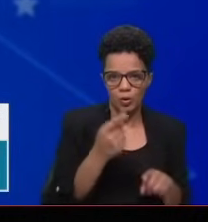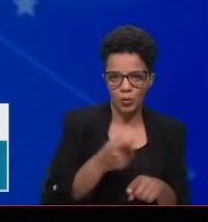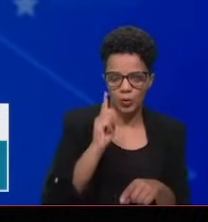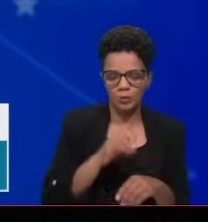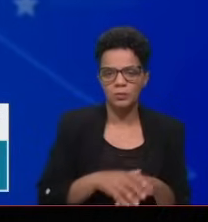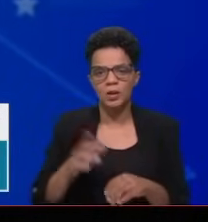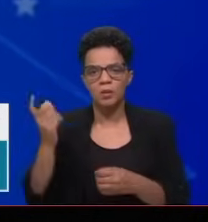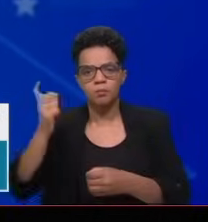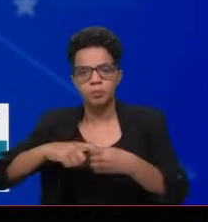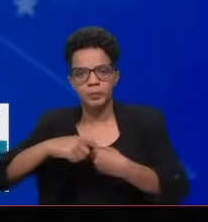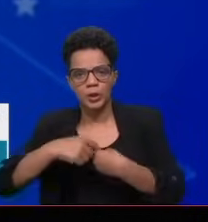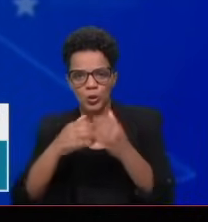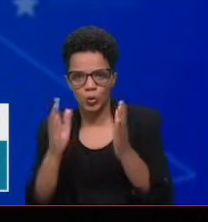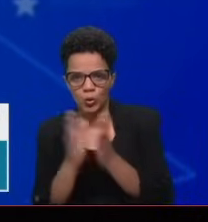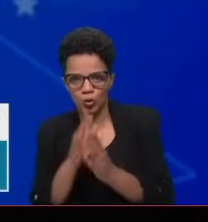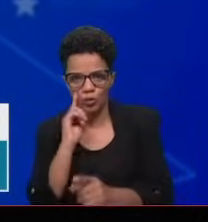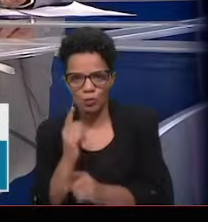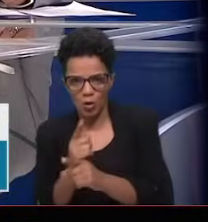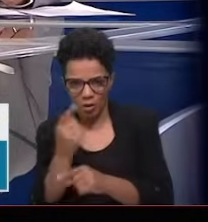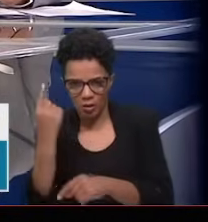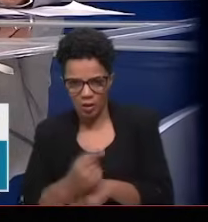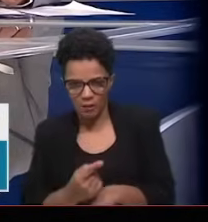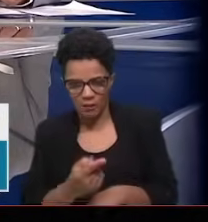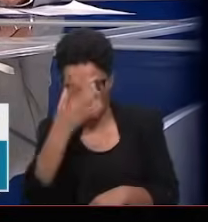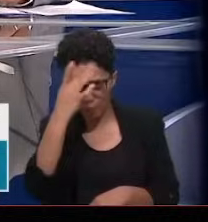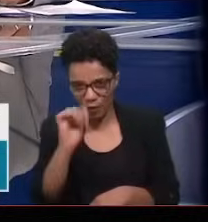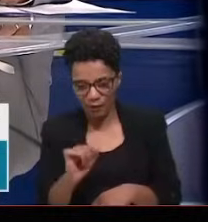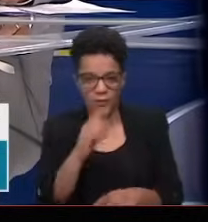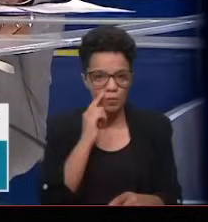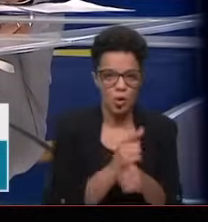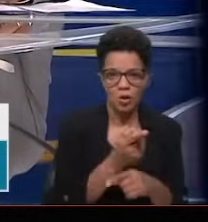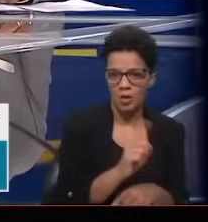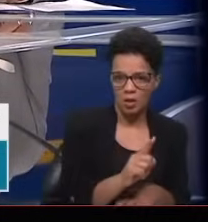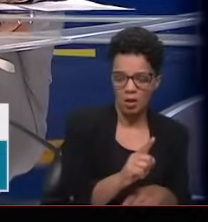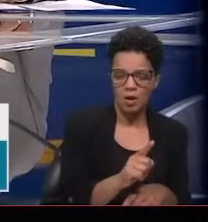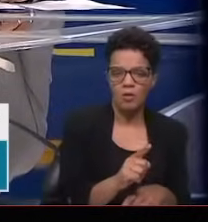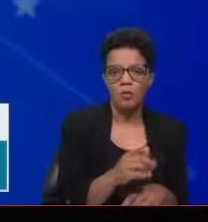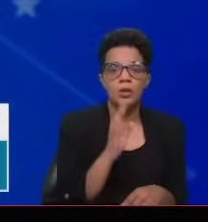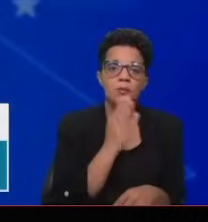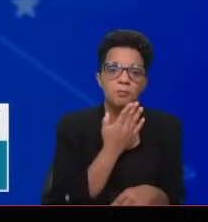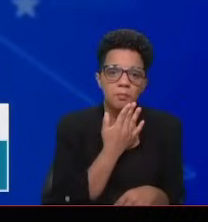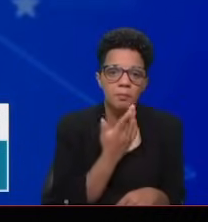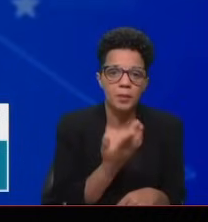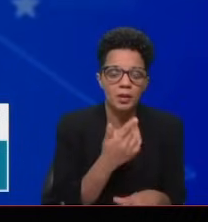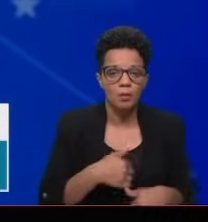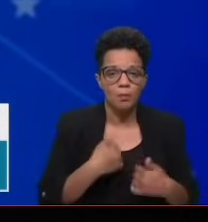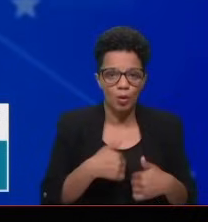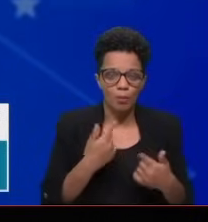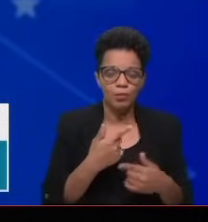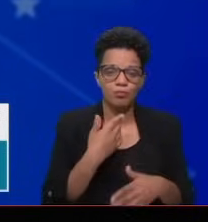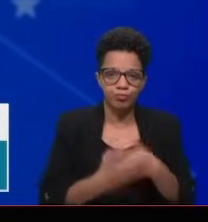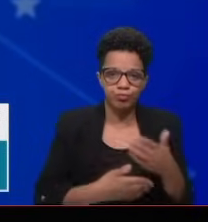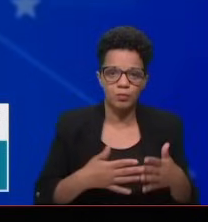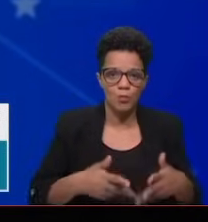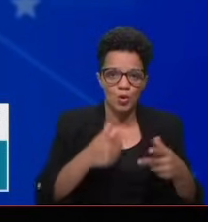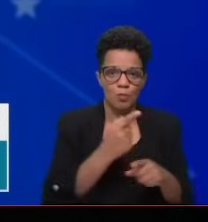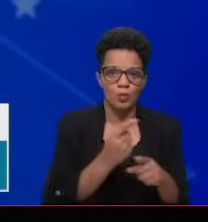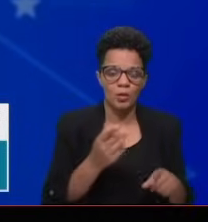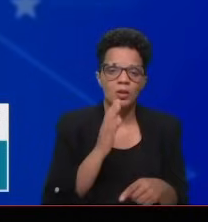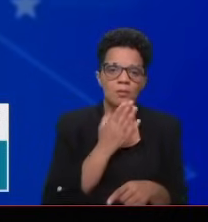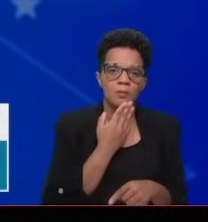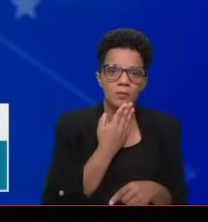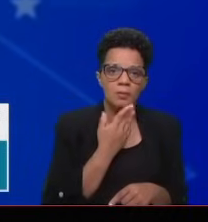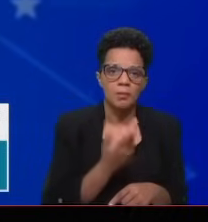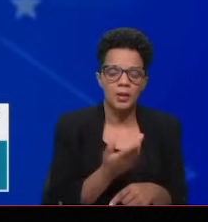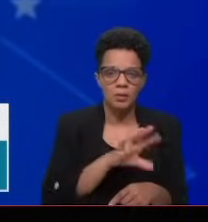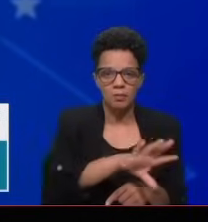devem entrar todos é sua opinião ao mesmo tempo ao mesmo tempo não faz fazia a dependente do seu próprio Progresso porque depende mais dos est